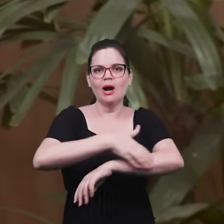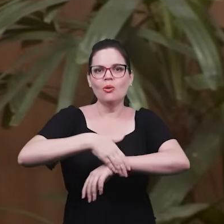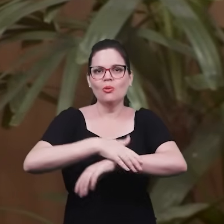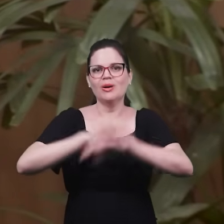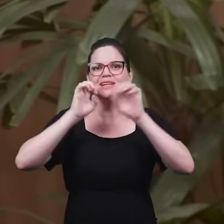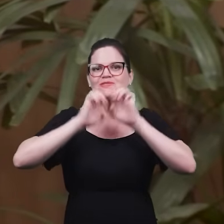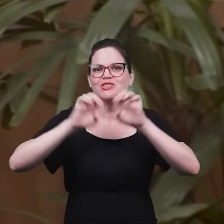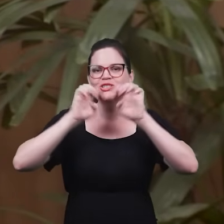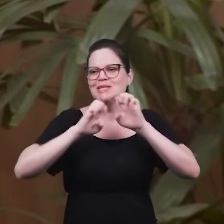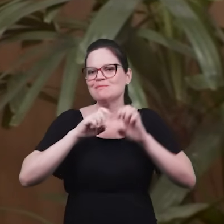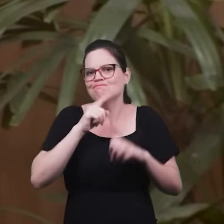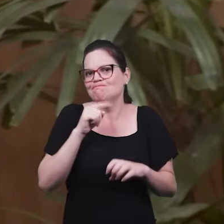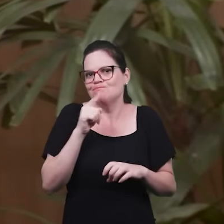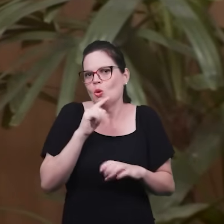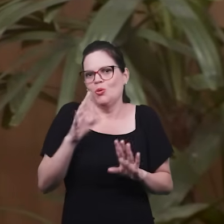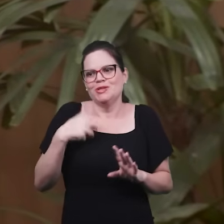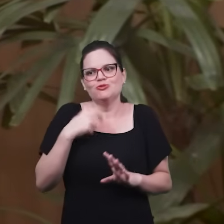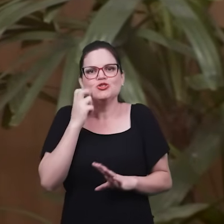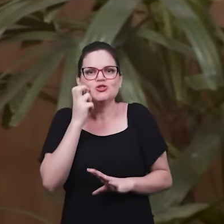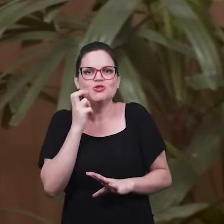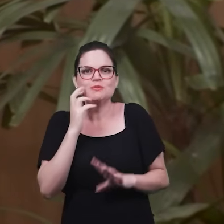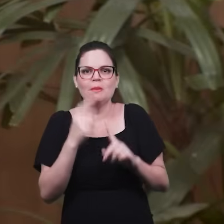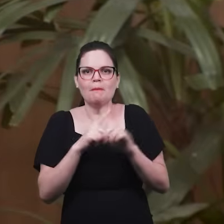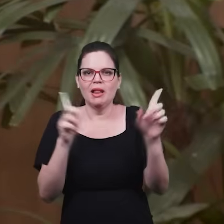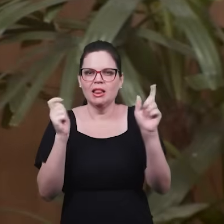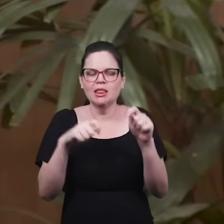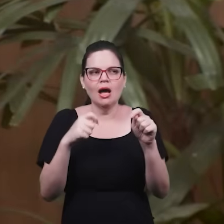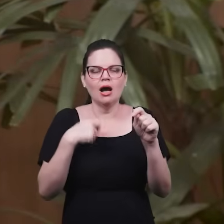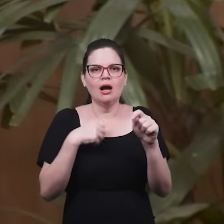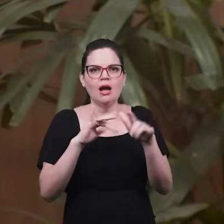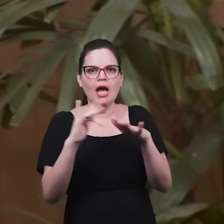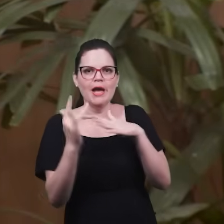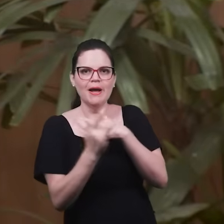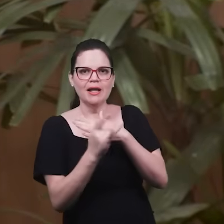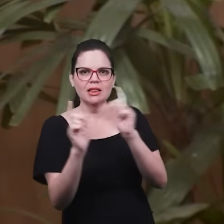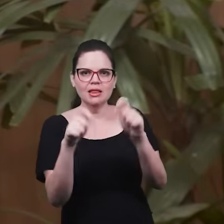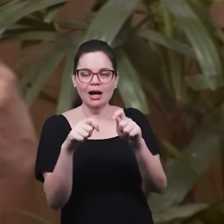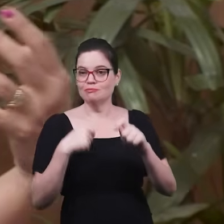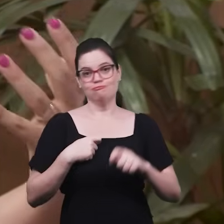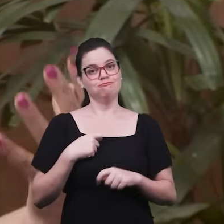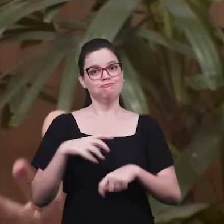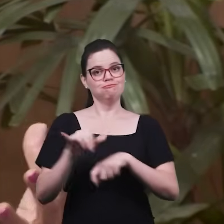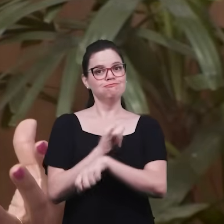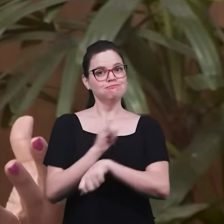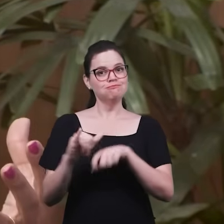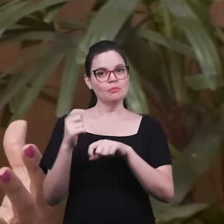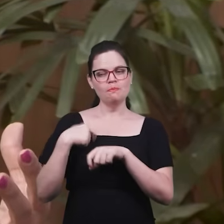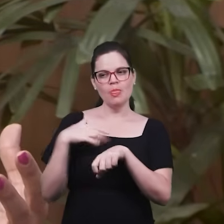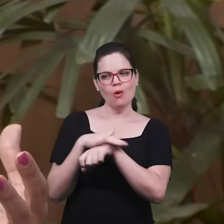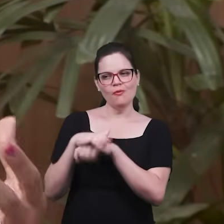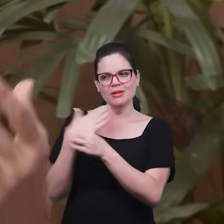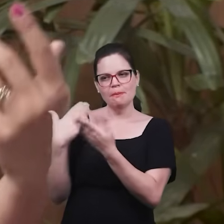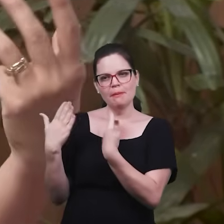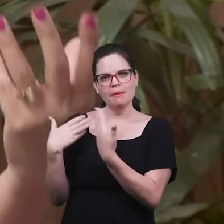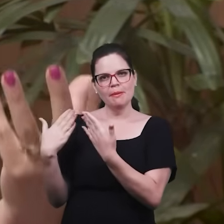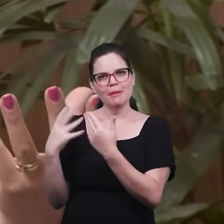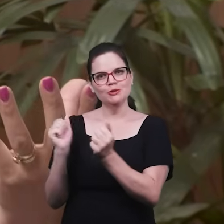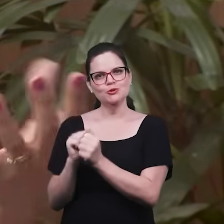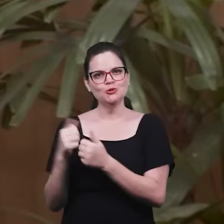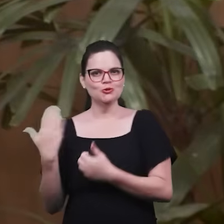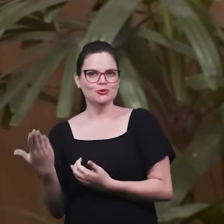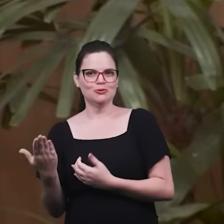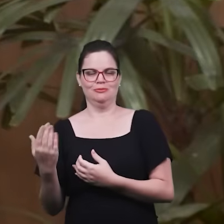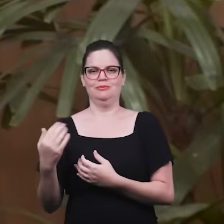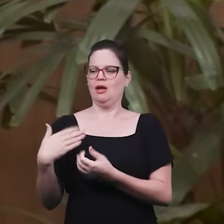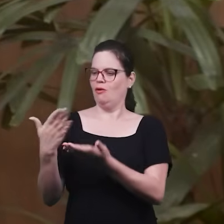sou tão evangelista quanto eu gostaria de ser, mas eu posso fazer isso por meio das redes sociais, eu posso falar com quem está próximo, como o pastor